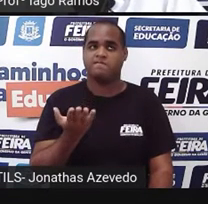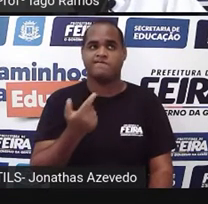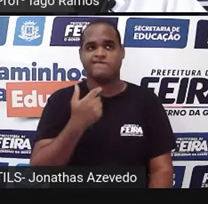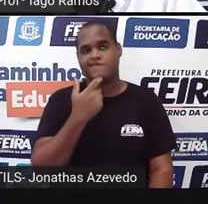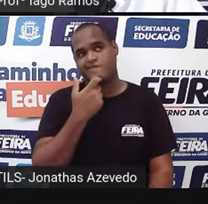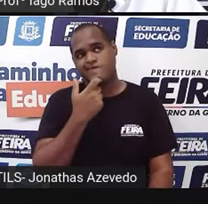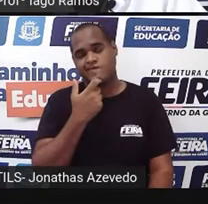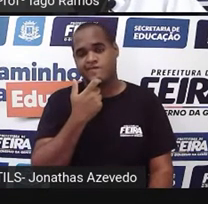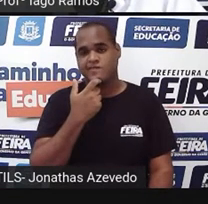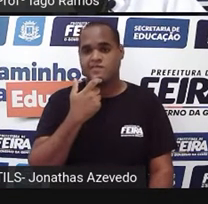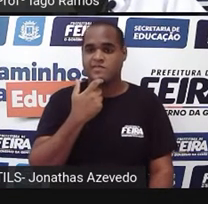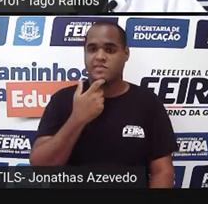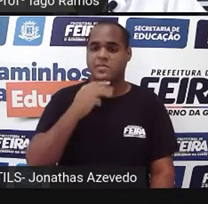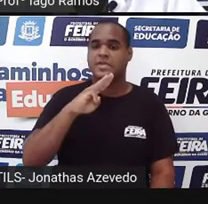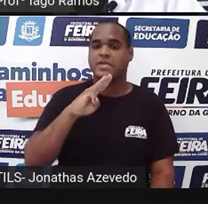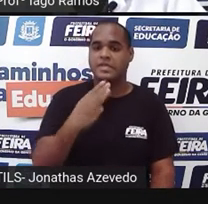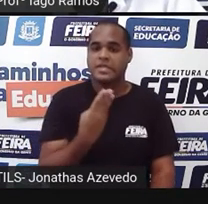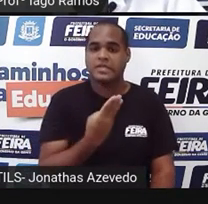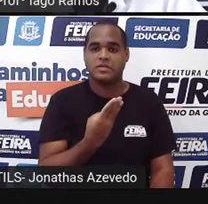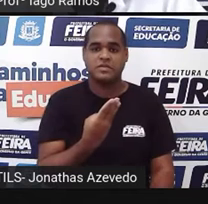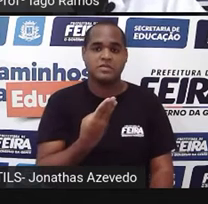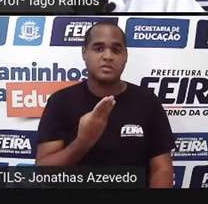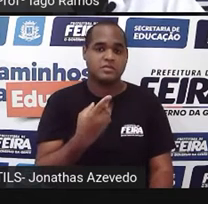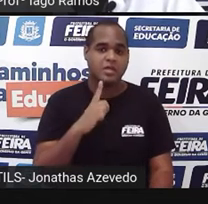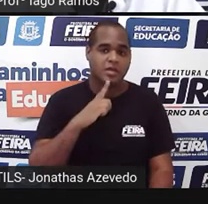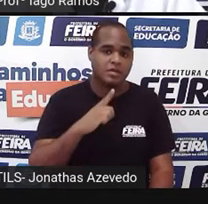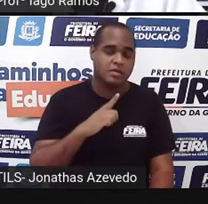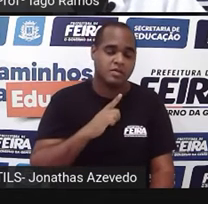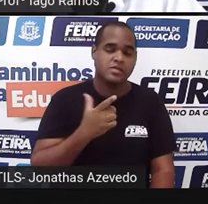talvez na casa dos trilhões